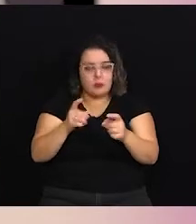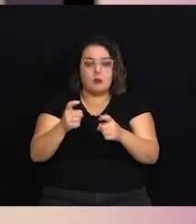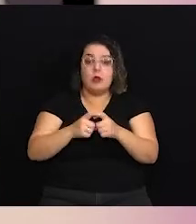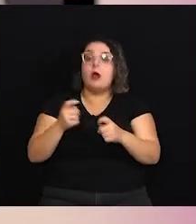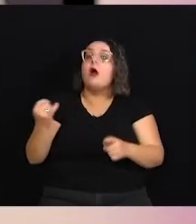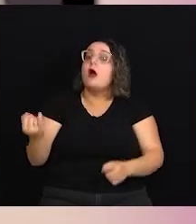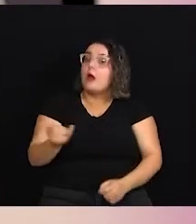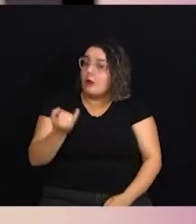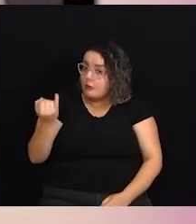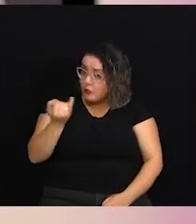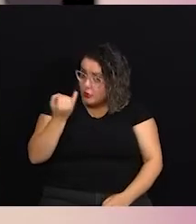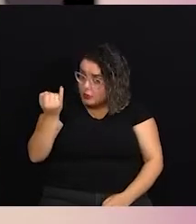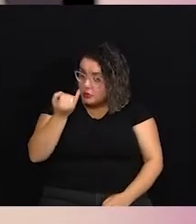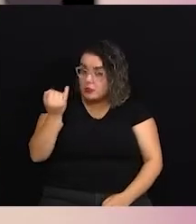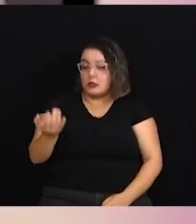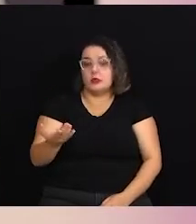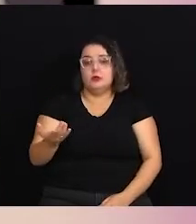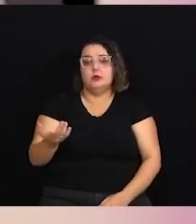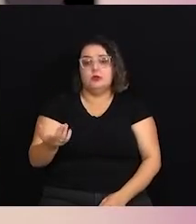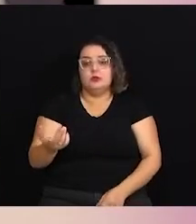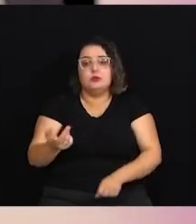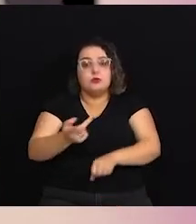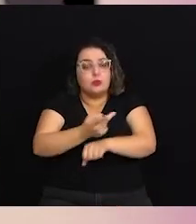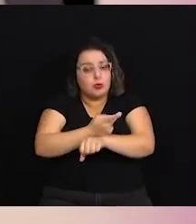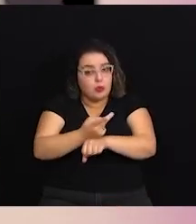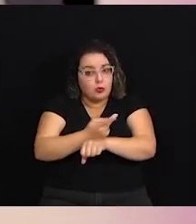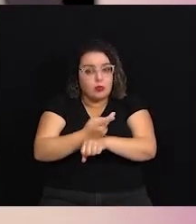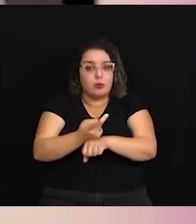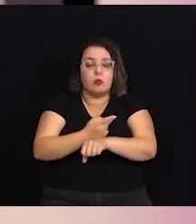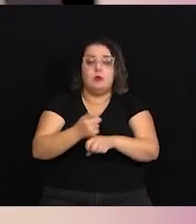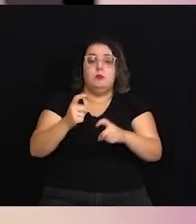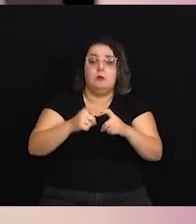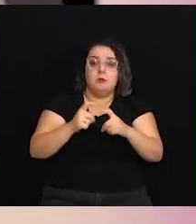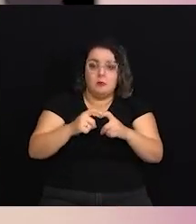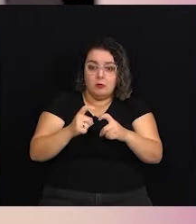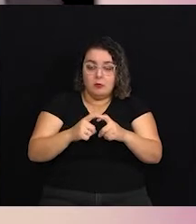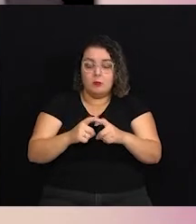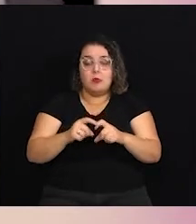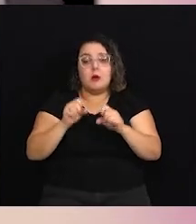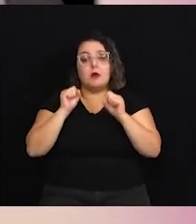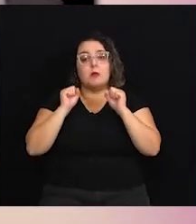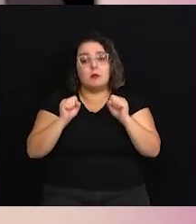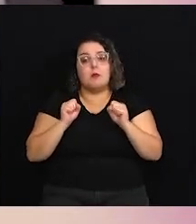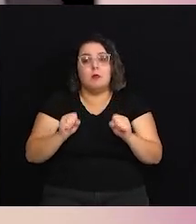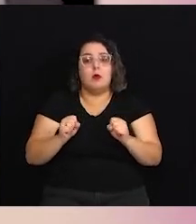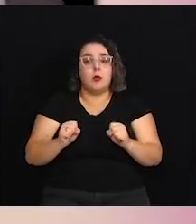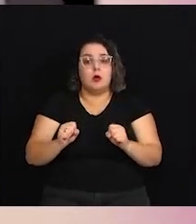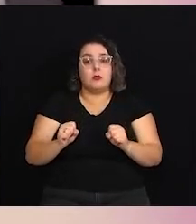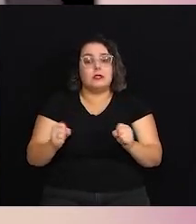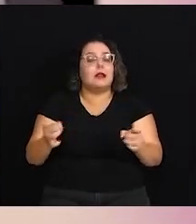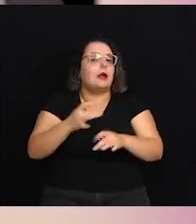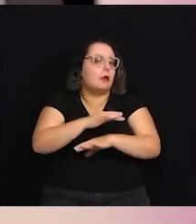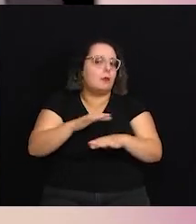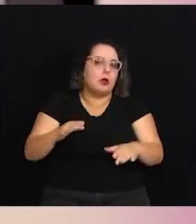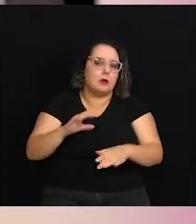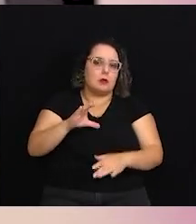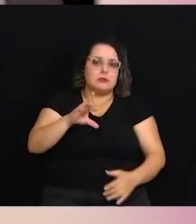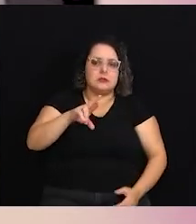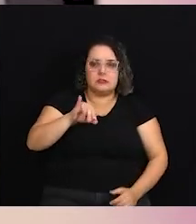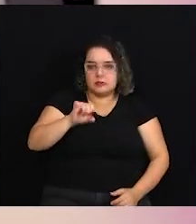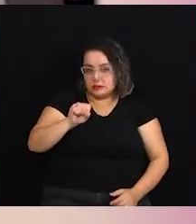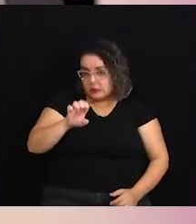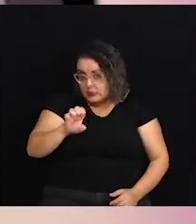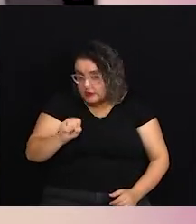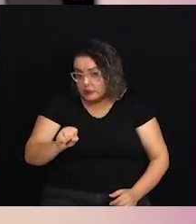é importante a buscarem atendimento médicos para que você possa ficar sem crise e